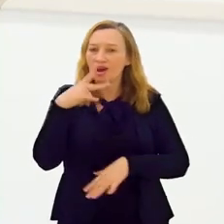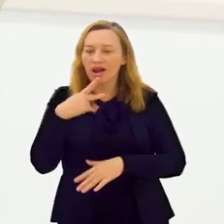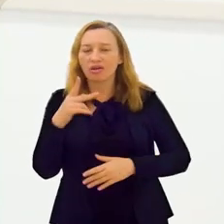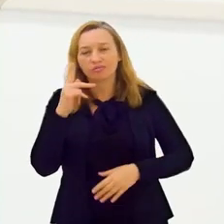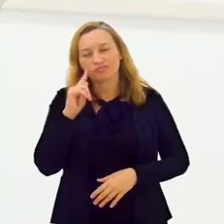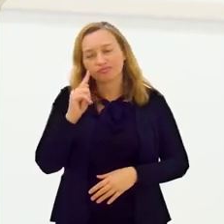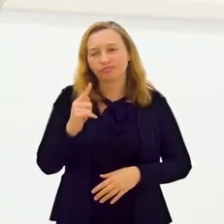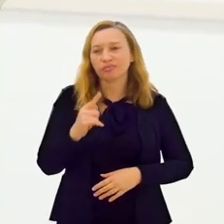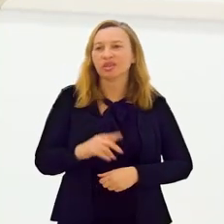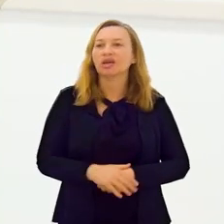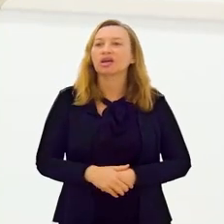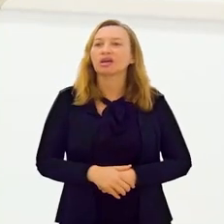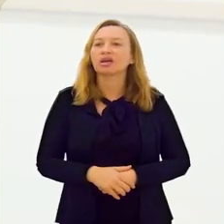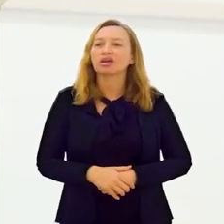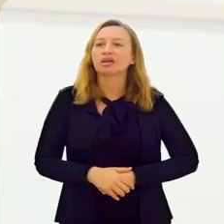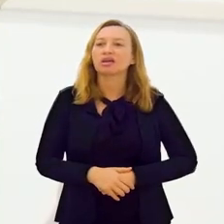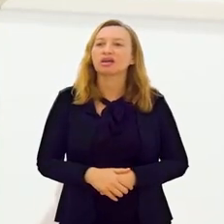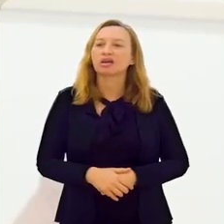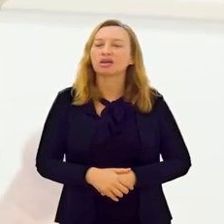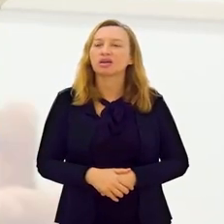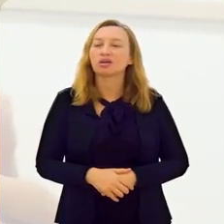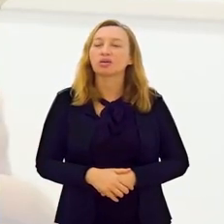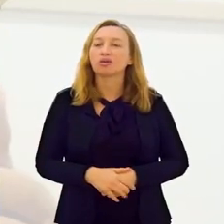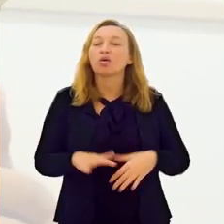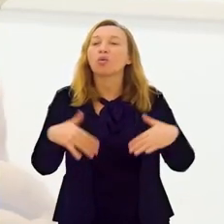tudo. Eu costumo dizer o seguinte, olha,